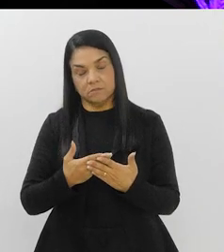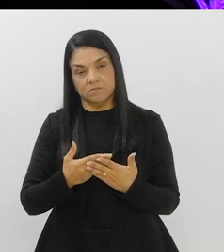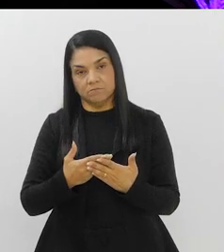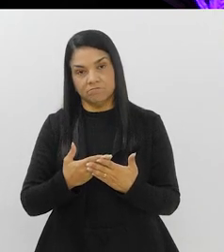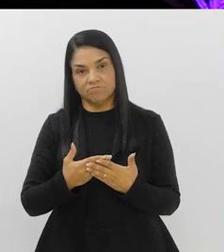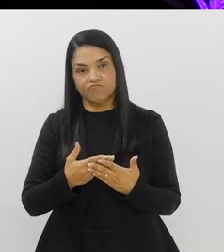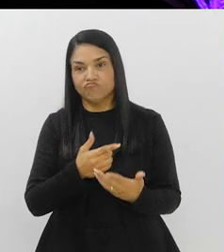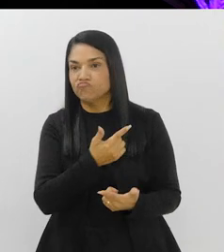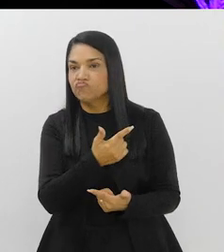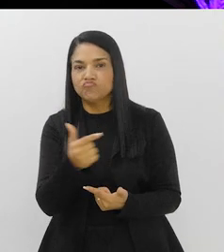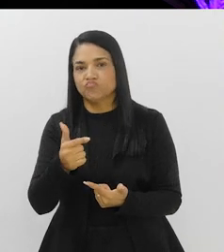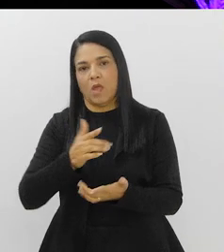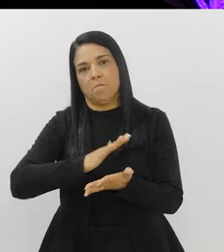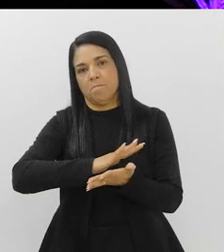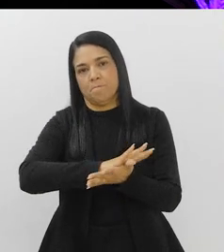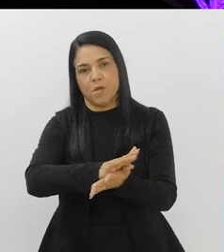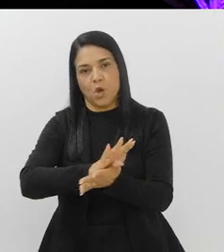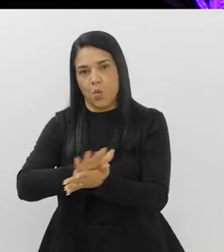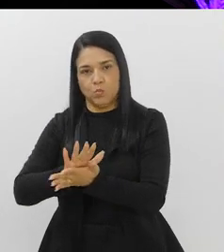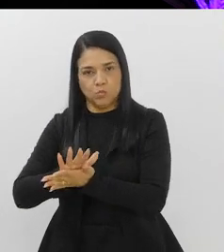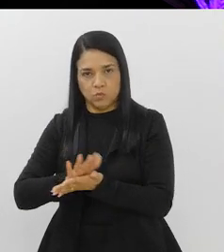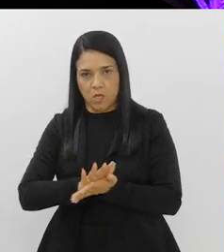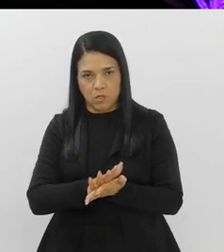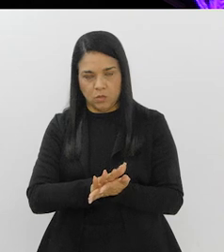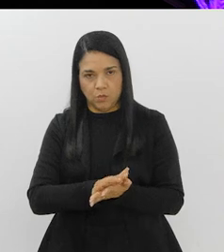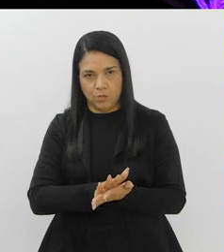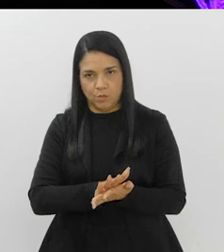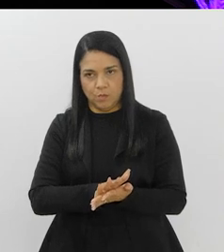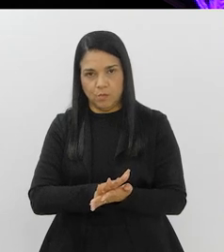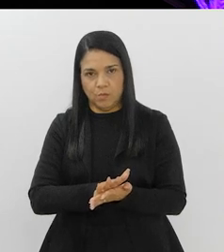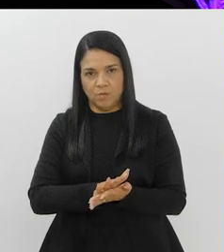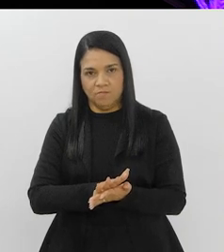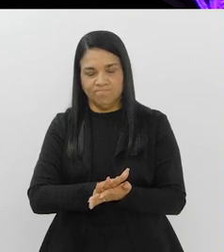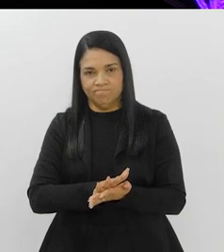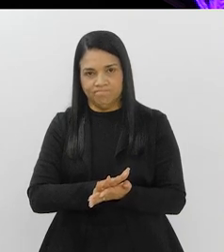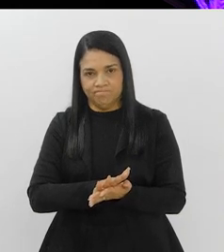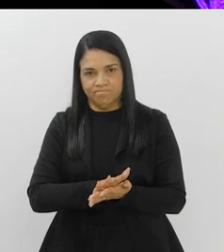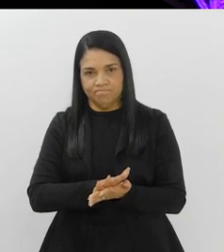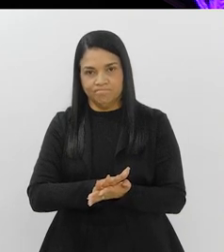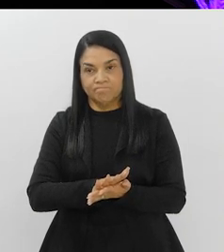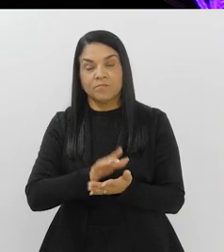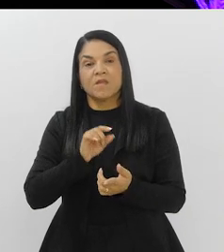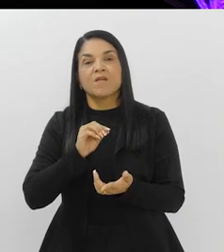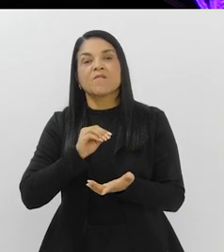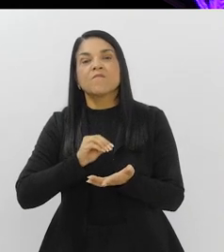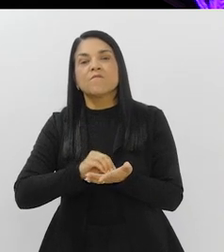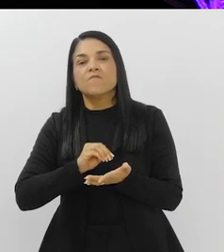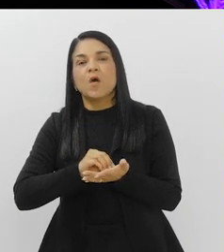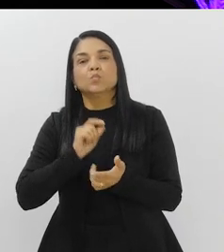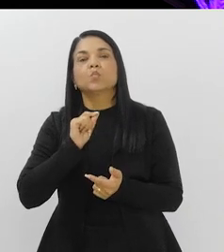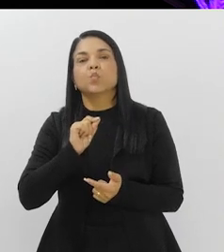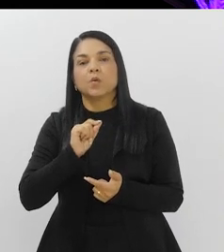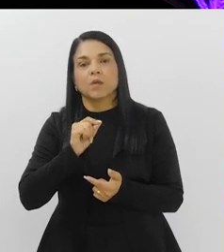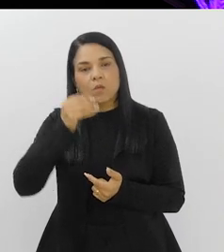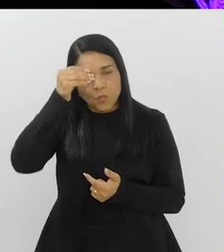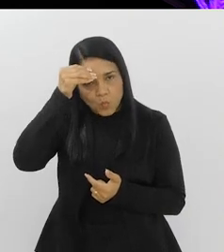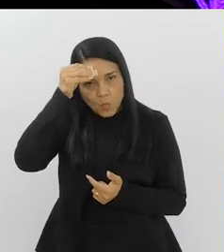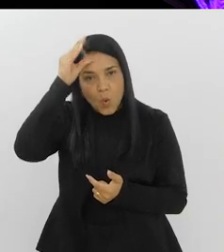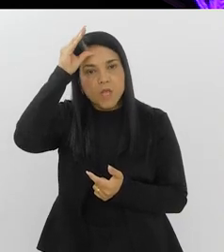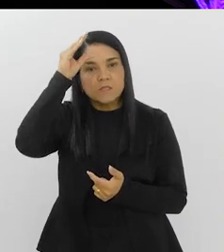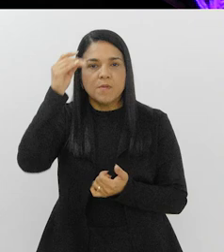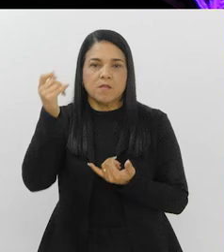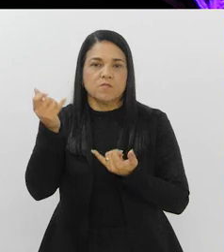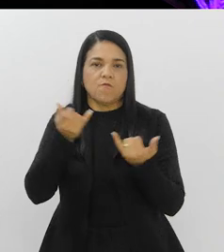acreditar que não existe um preconceito eh enraizado e sim uma falta de conhecimento